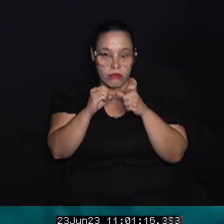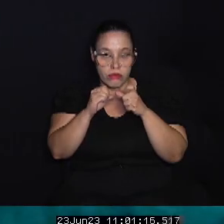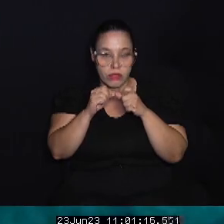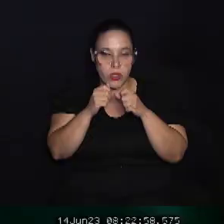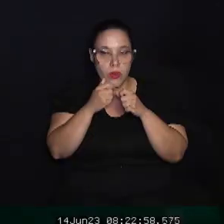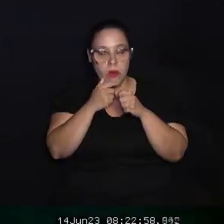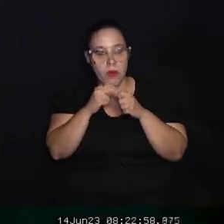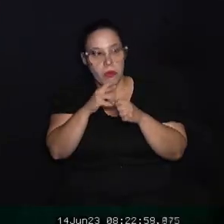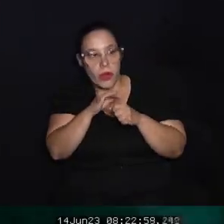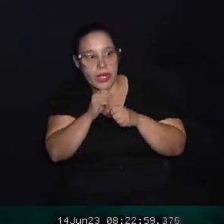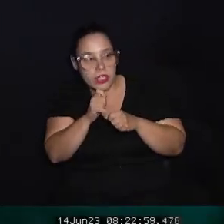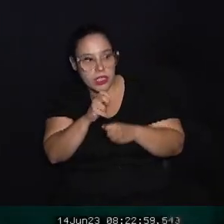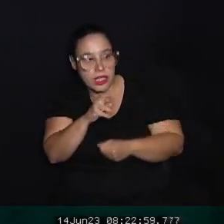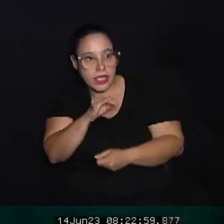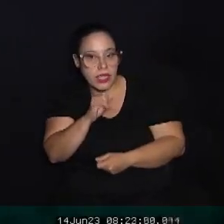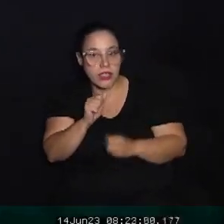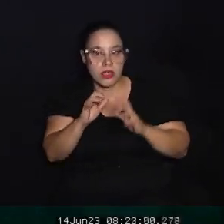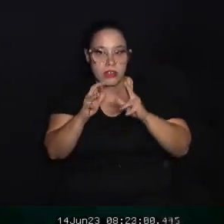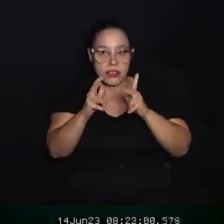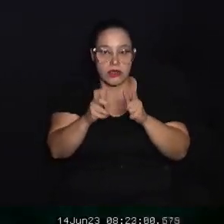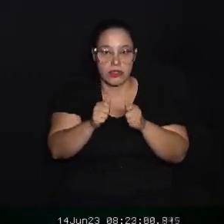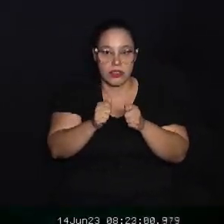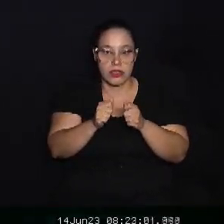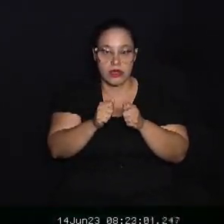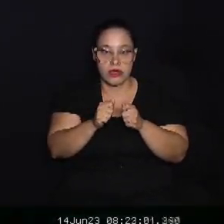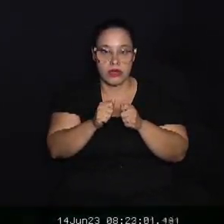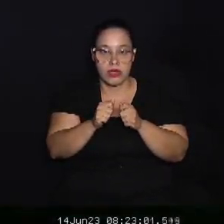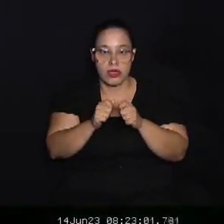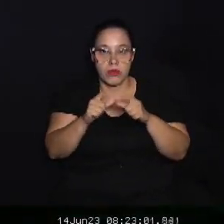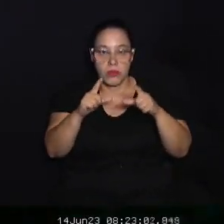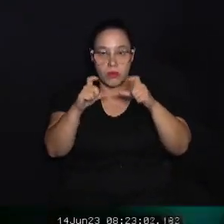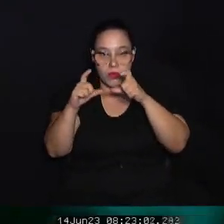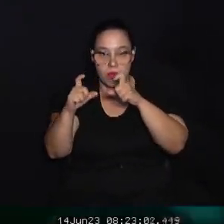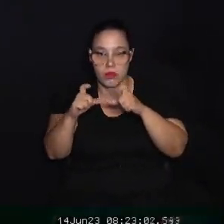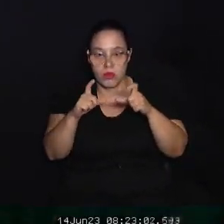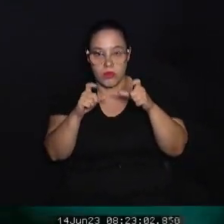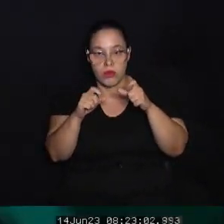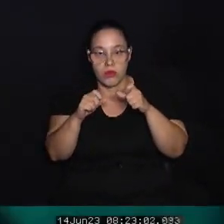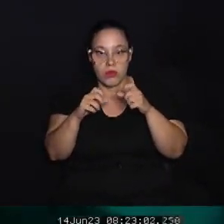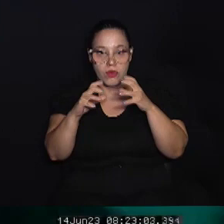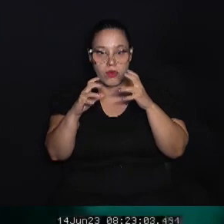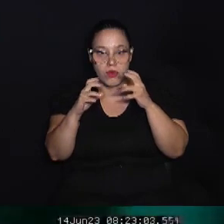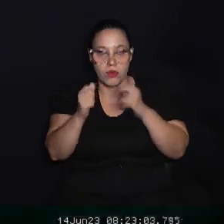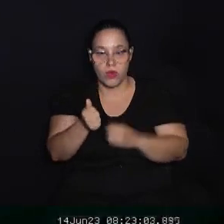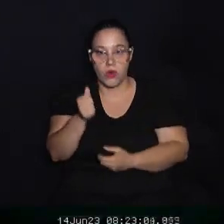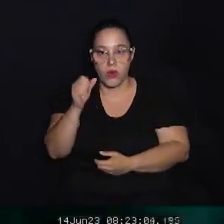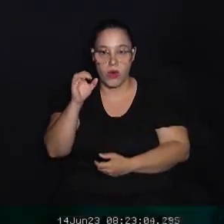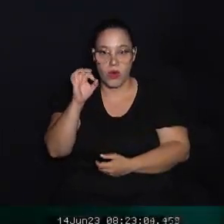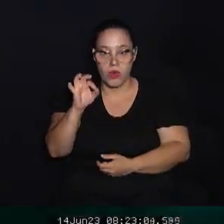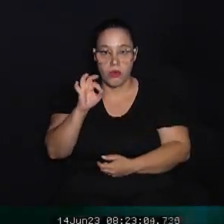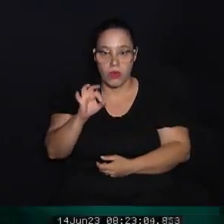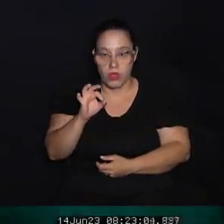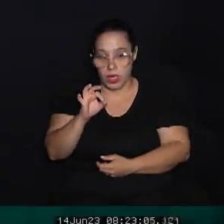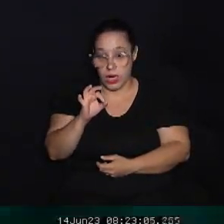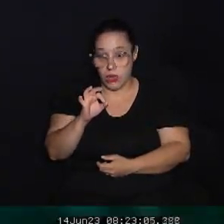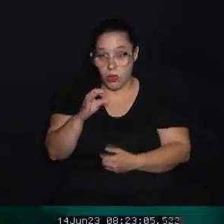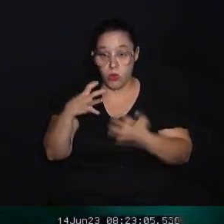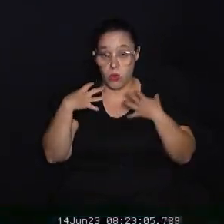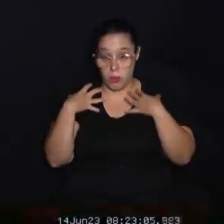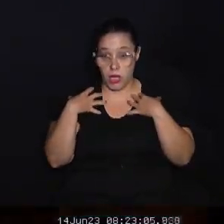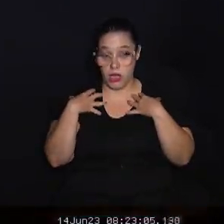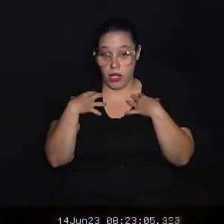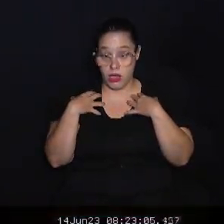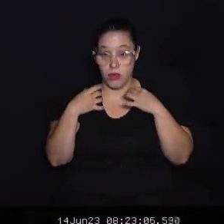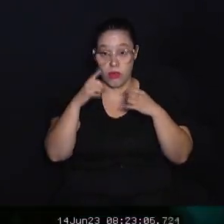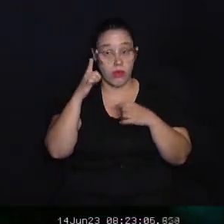de neoprene, um tipo de borracha sintética. Todos os dispositivos foram projetados para não exceder 1% do peso